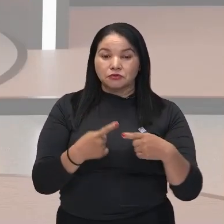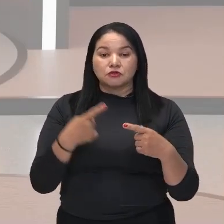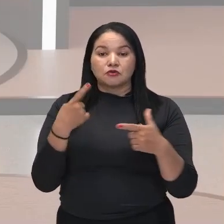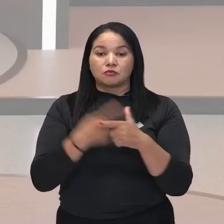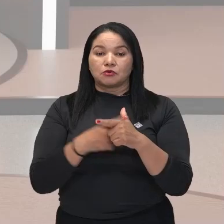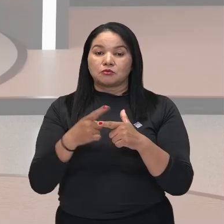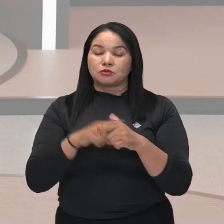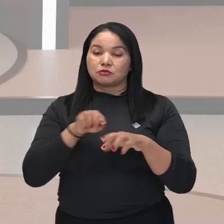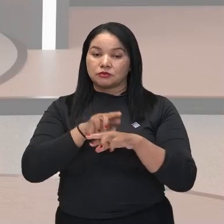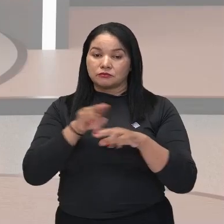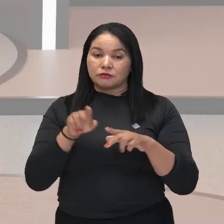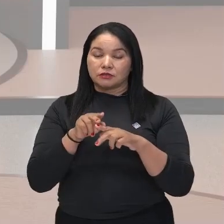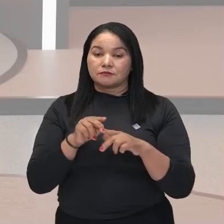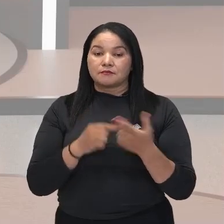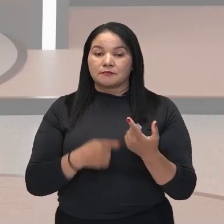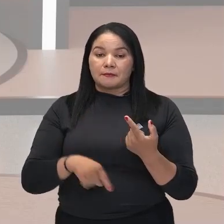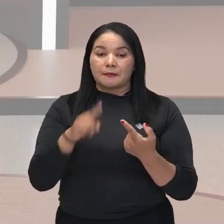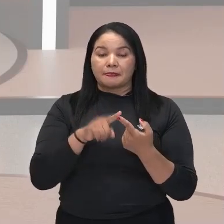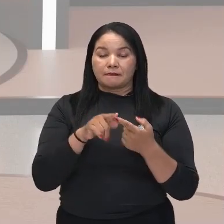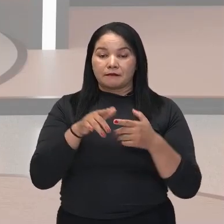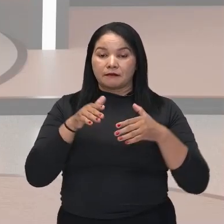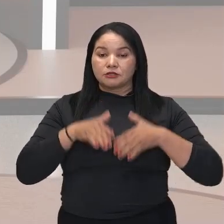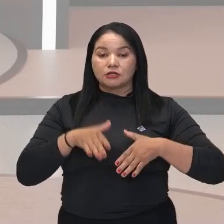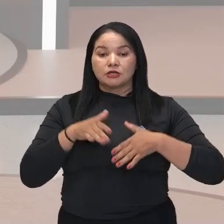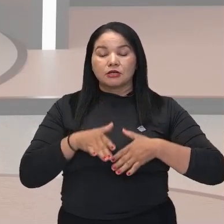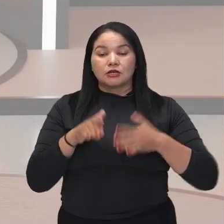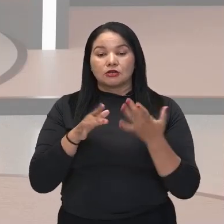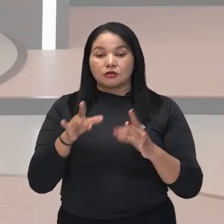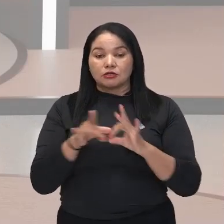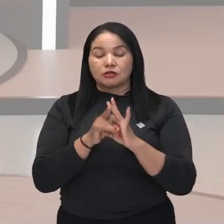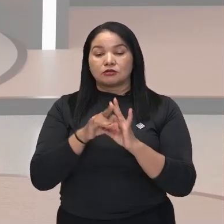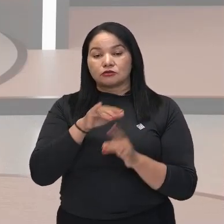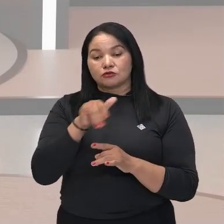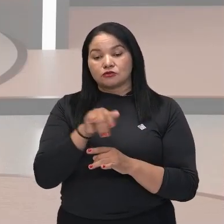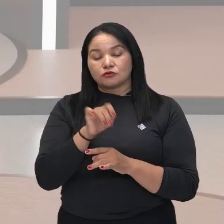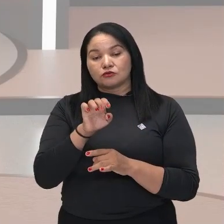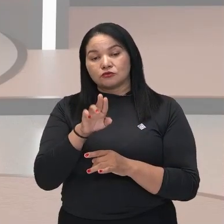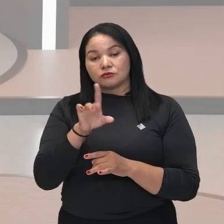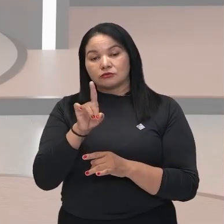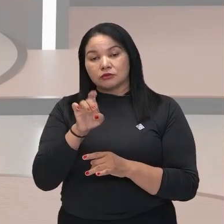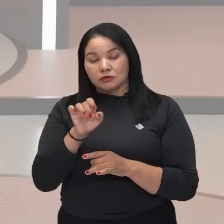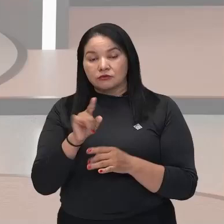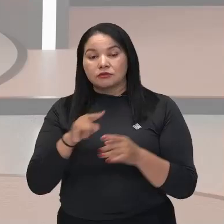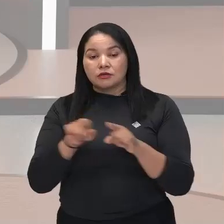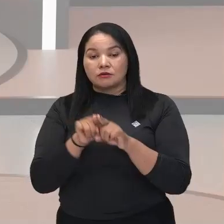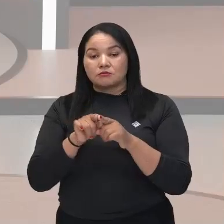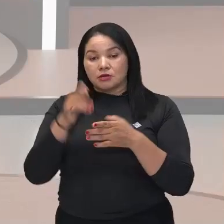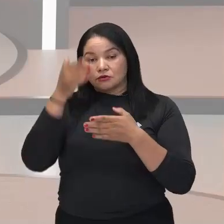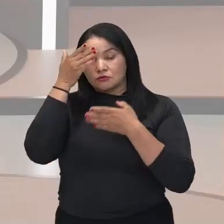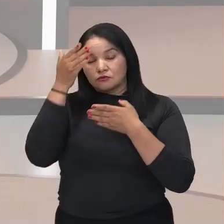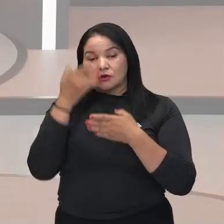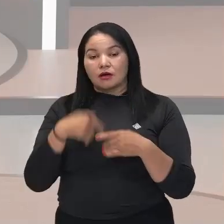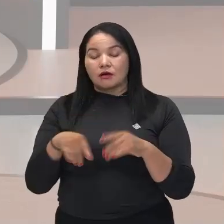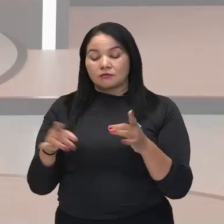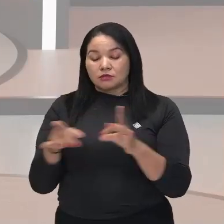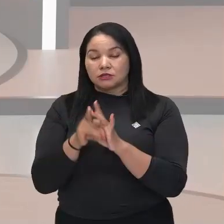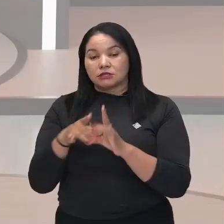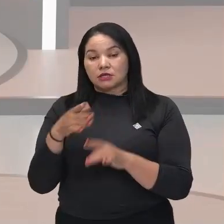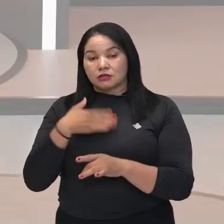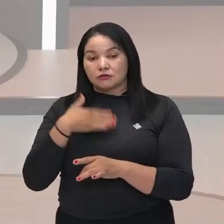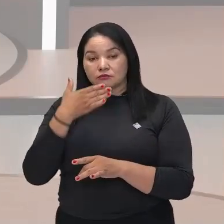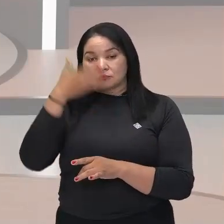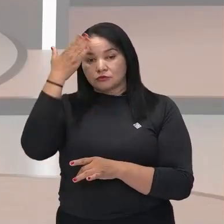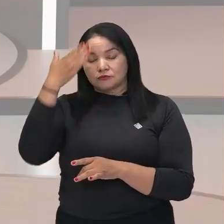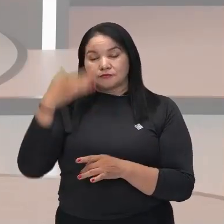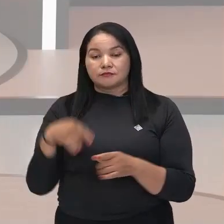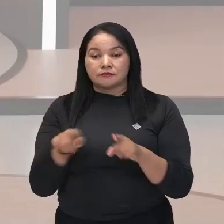Como entre os israelitas, ligados aos judeus, e os árabes, no caso, os muçulmanos. Então, a posse das